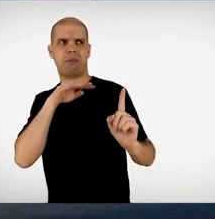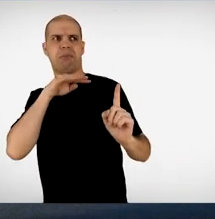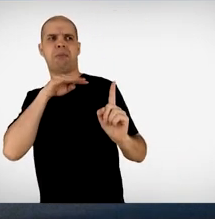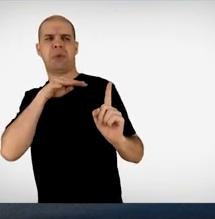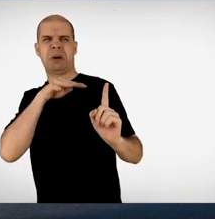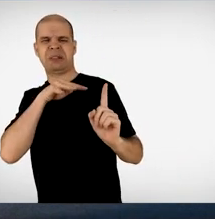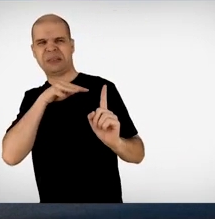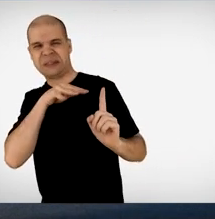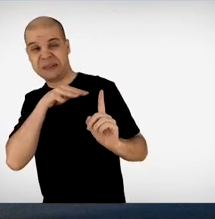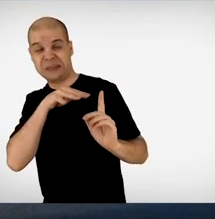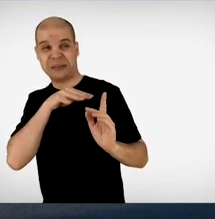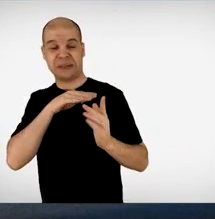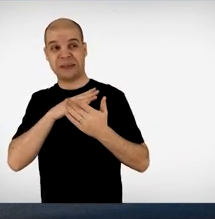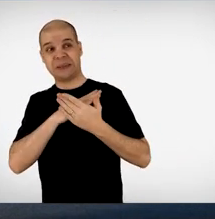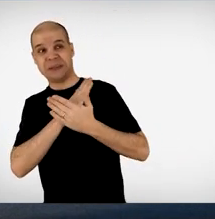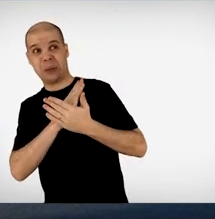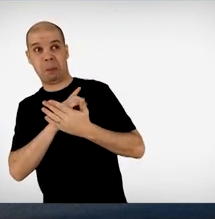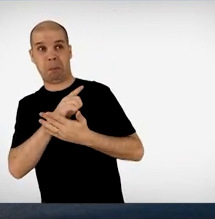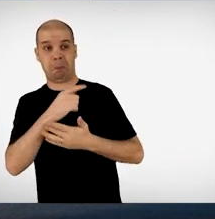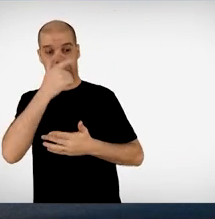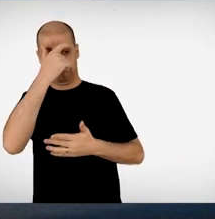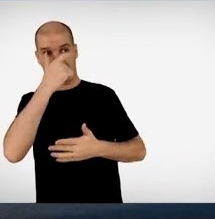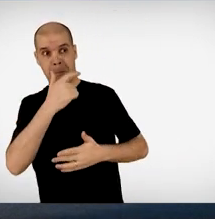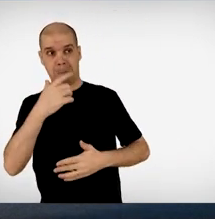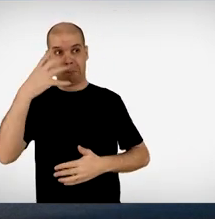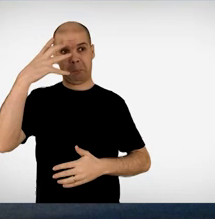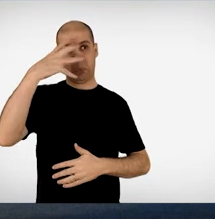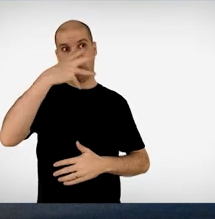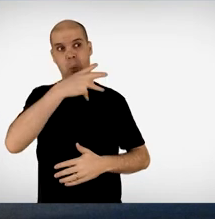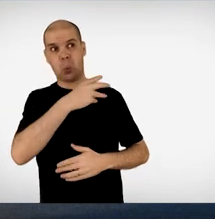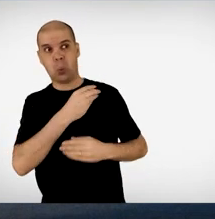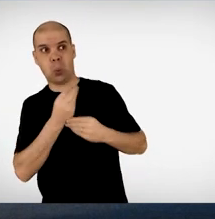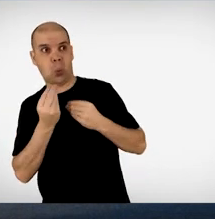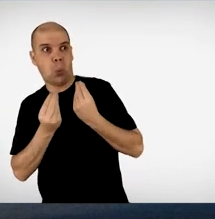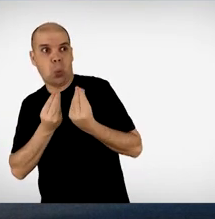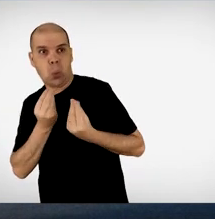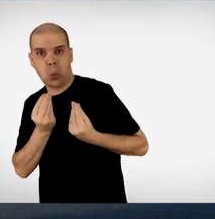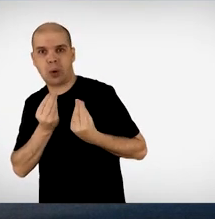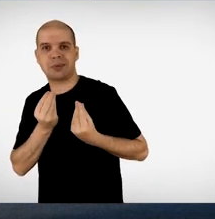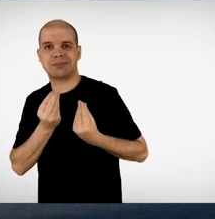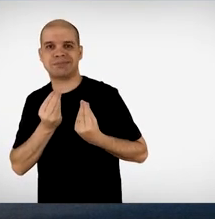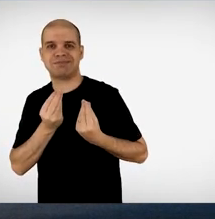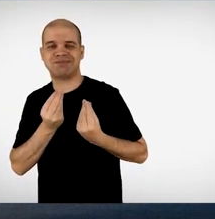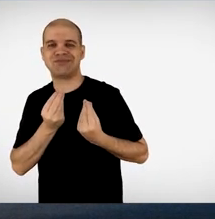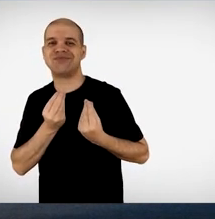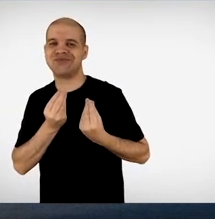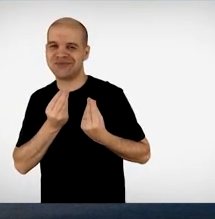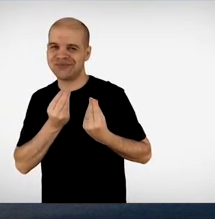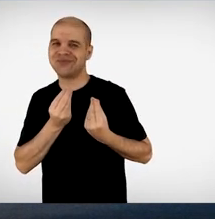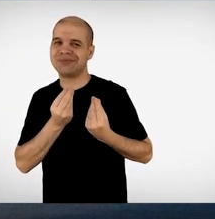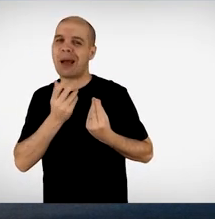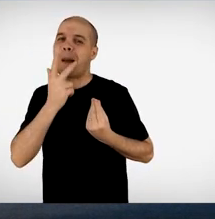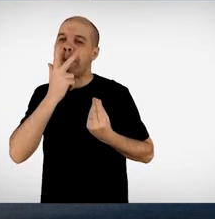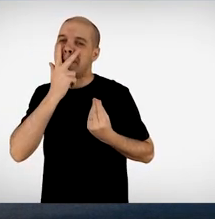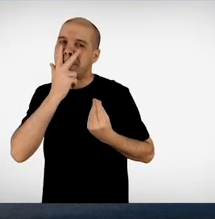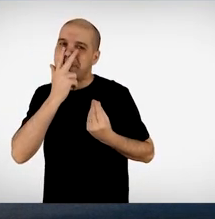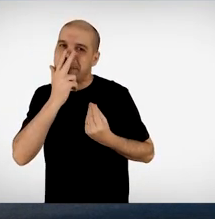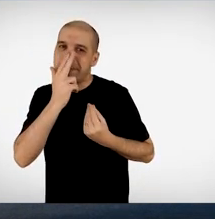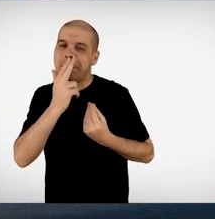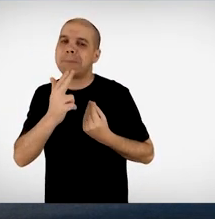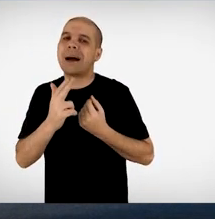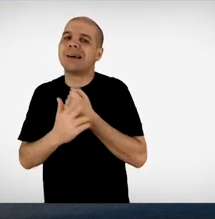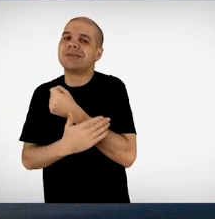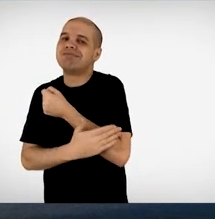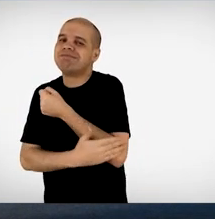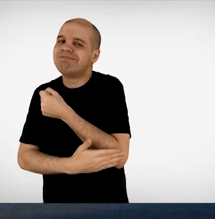dentro das mulheres todas, que são mães e as que não são, porque quem que quer ficar correndo atrás de uma criança que não quer tomar banho, né? E não